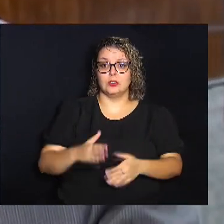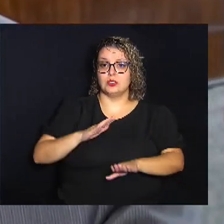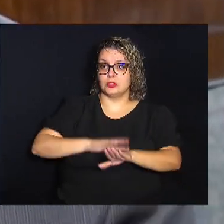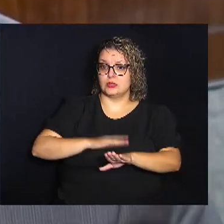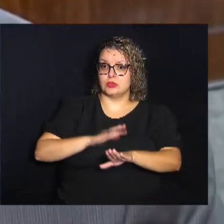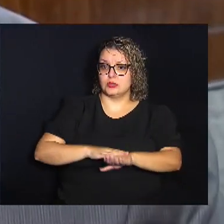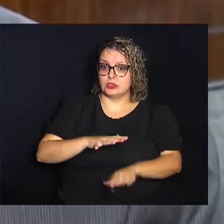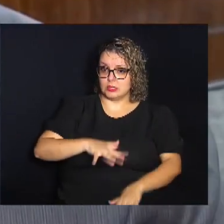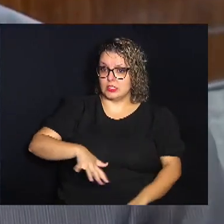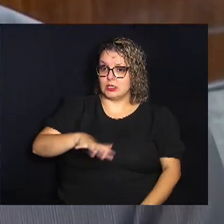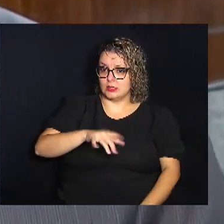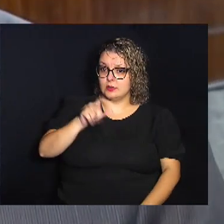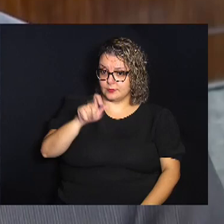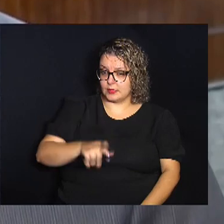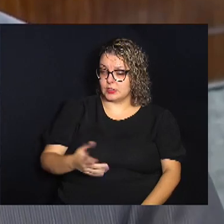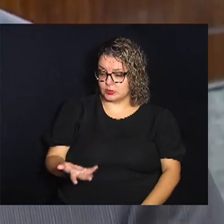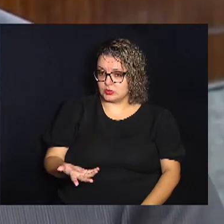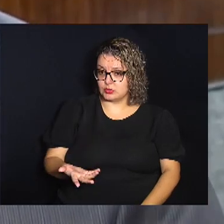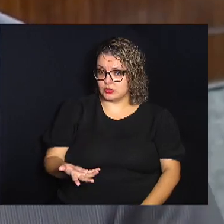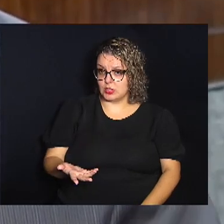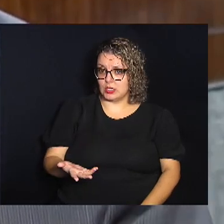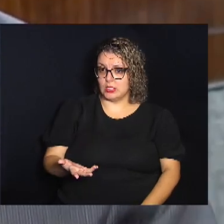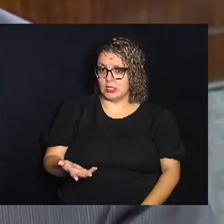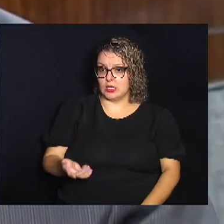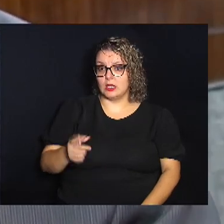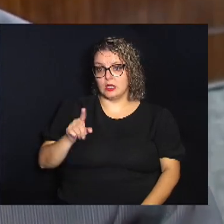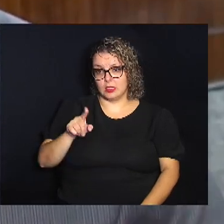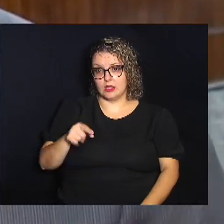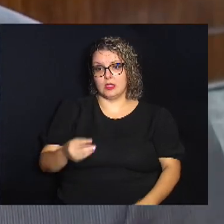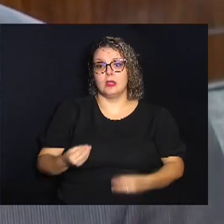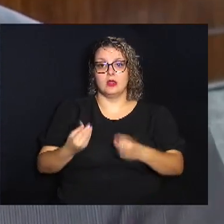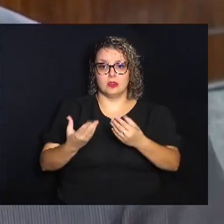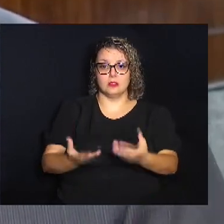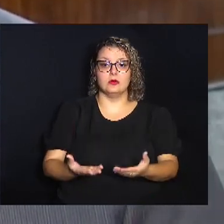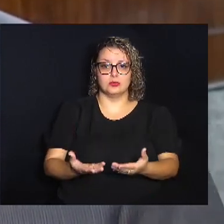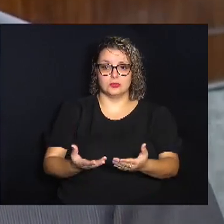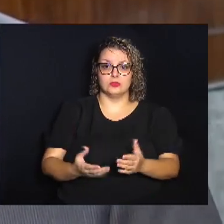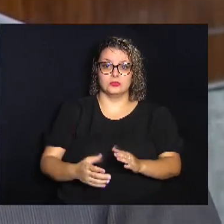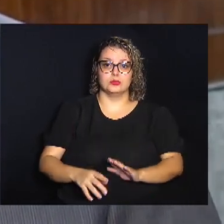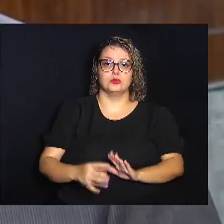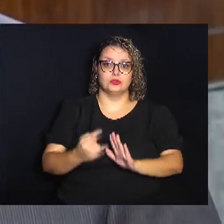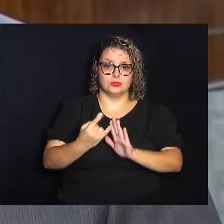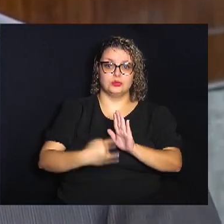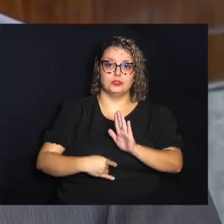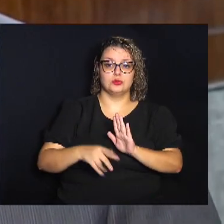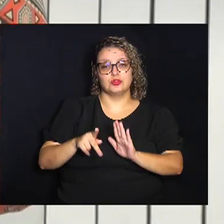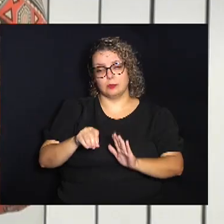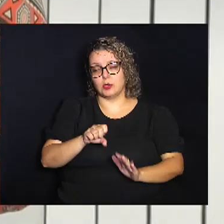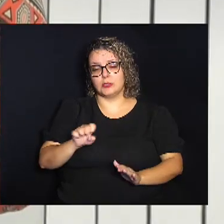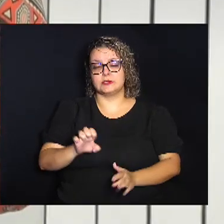atividade daquela pessoa naquela localidade, ela dar a ela um título de posse.